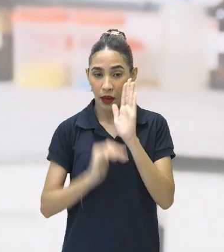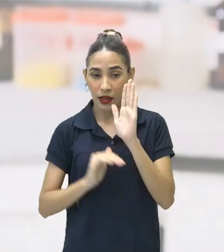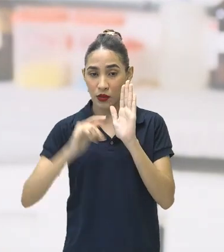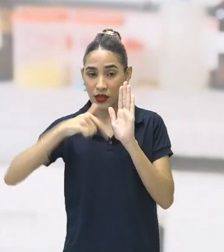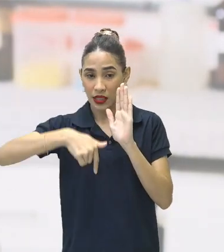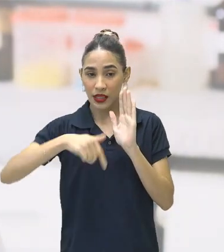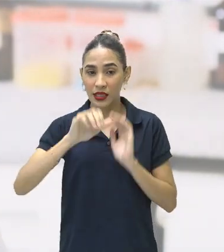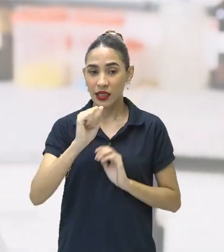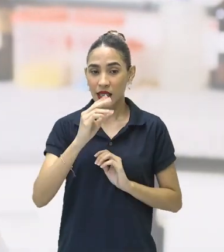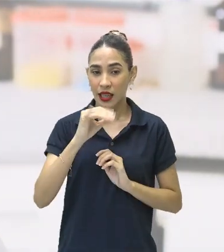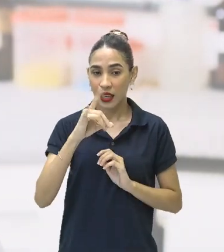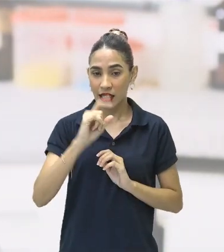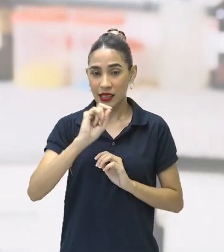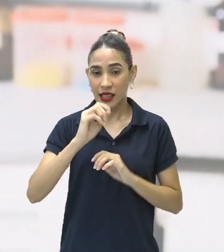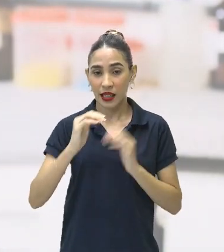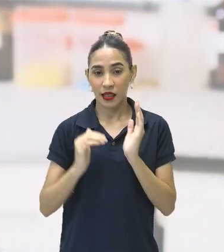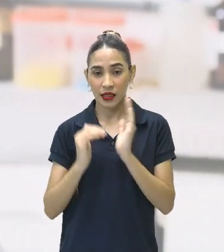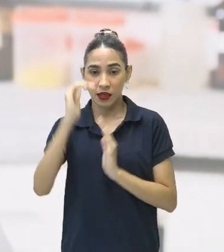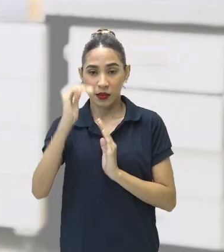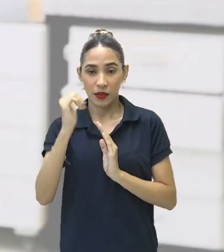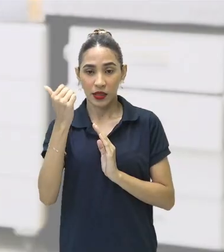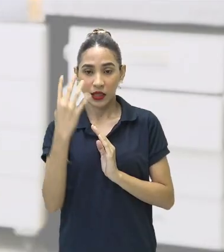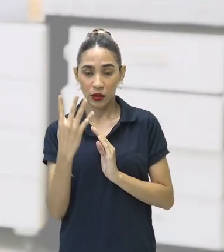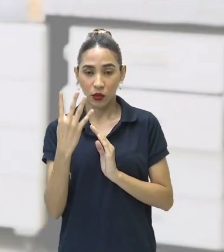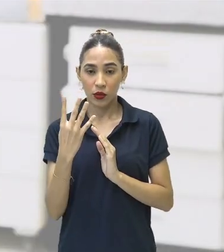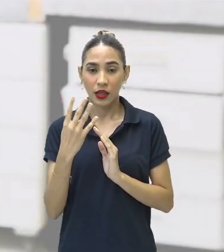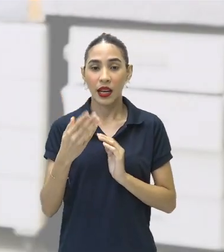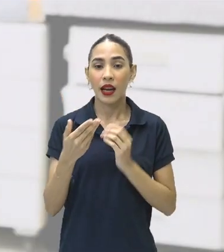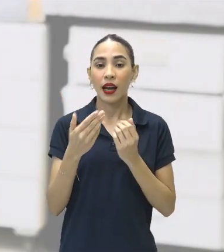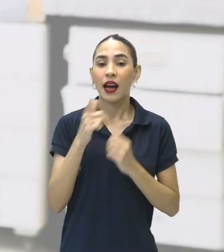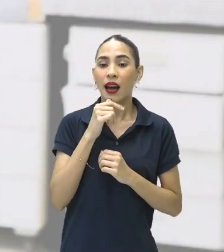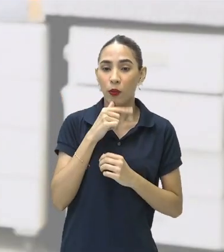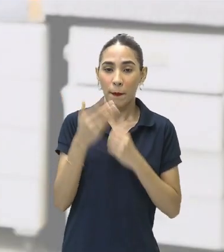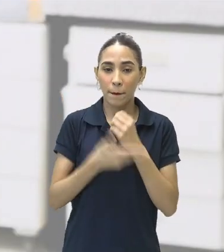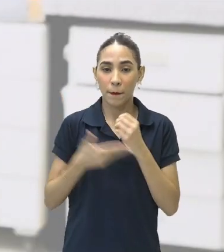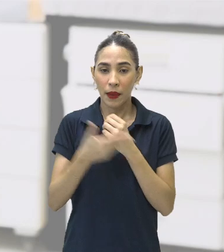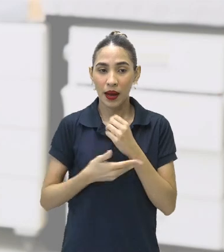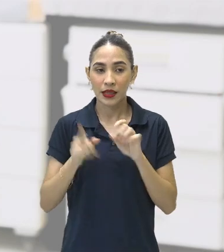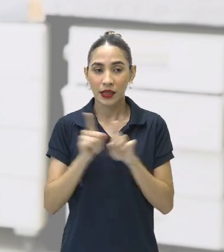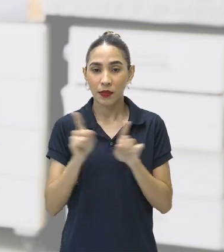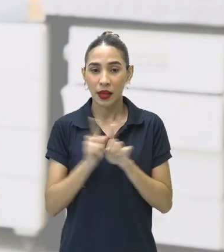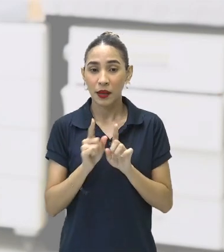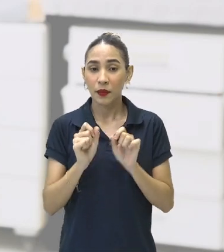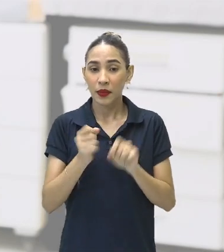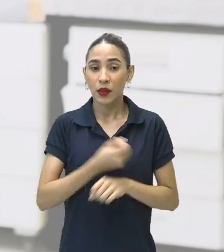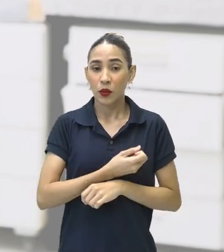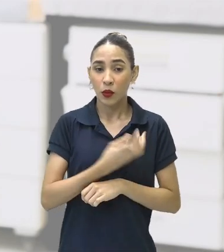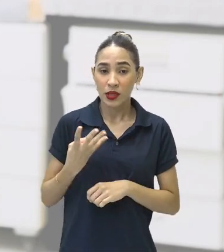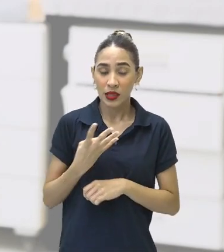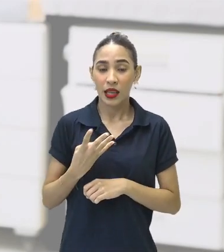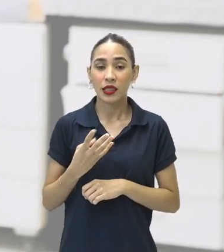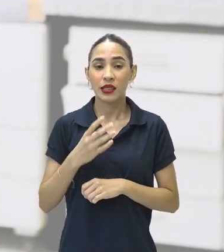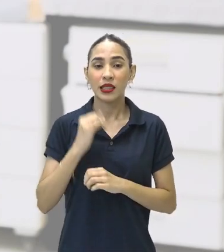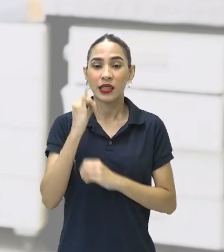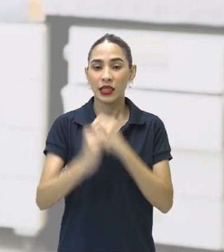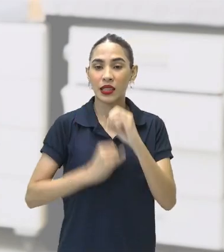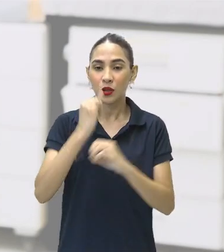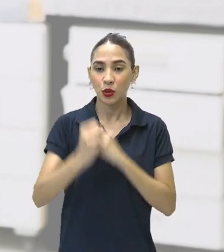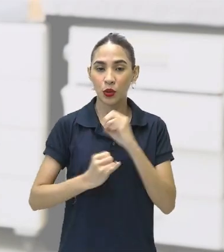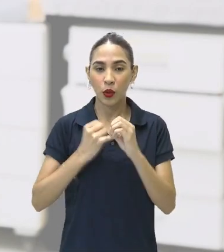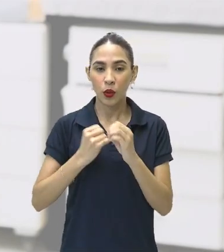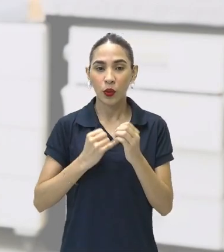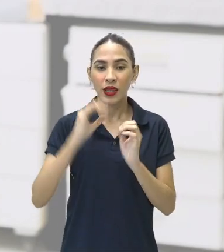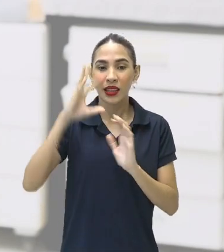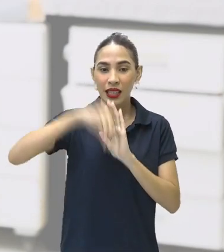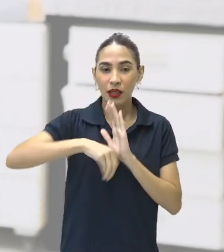ácida e acima de 7 uma água básica. A condutividade elétrica ela indica a quantidade de íons presente na água. E